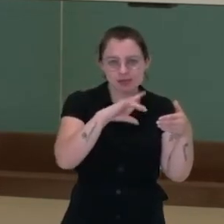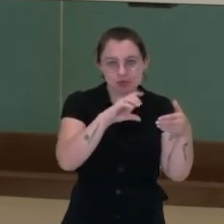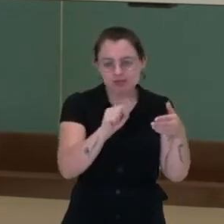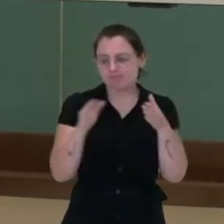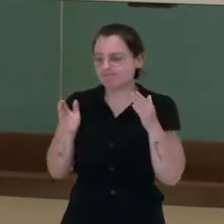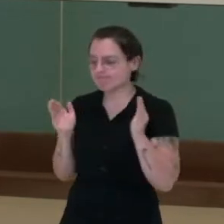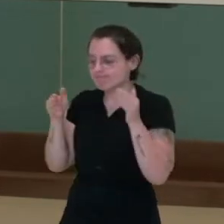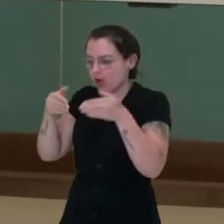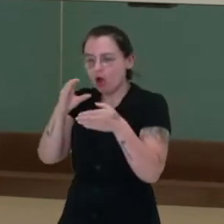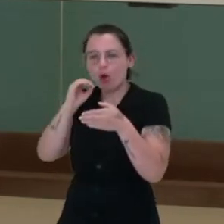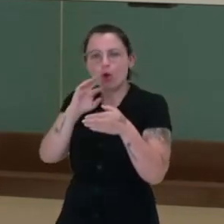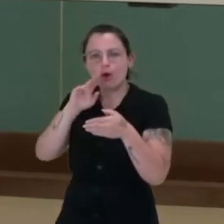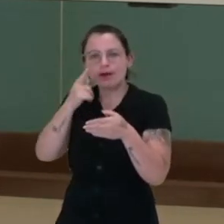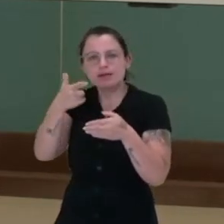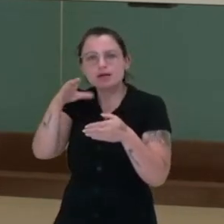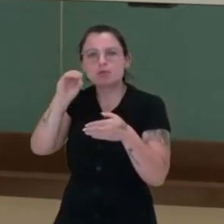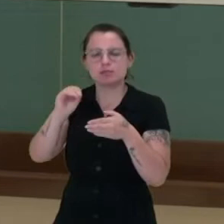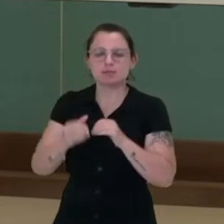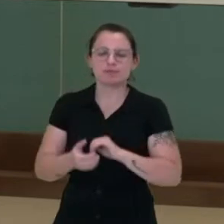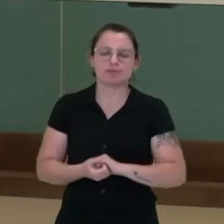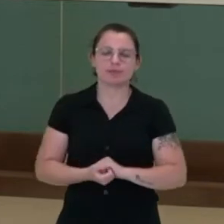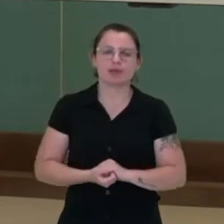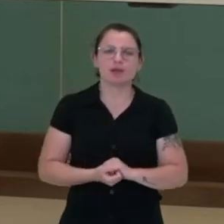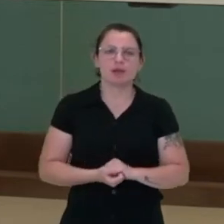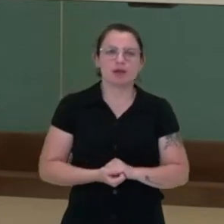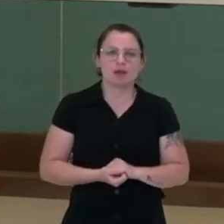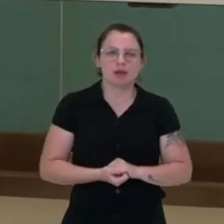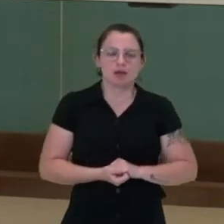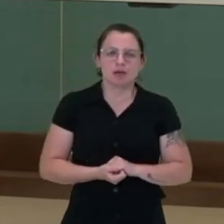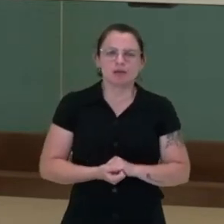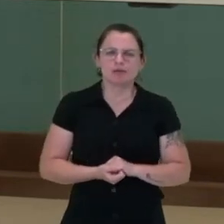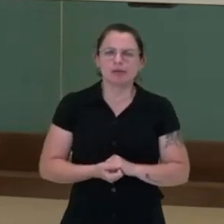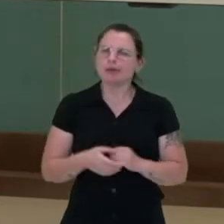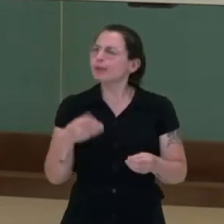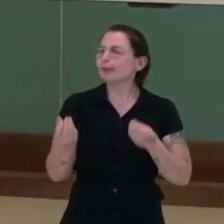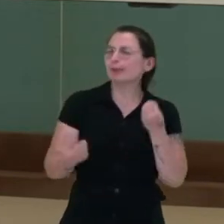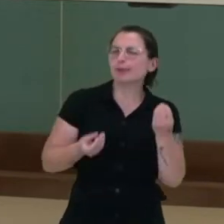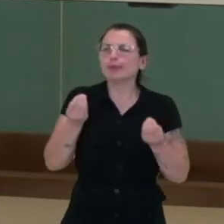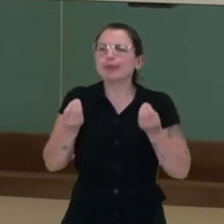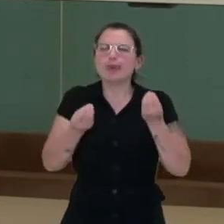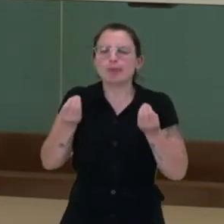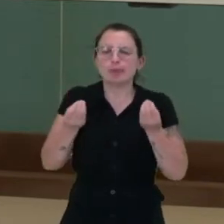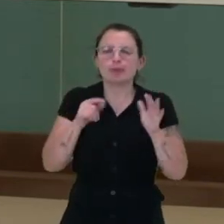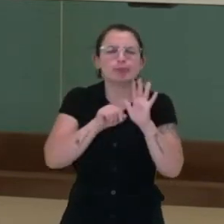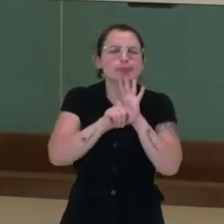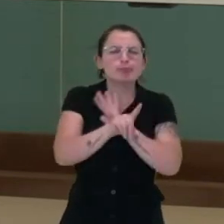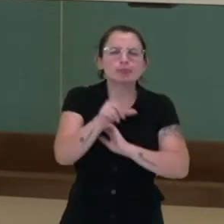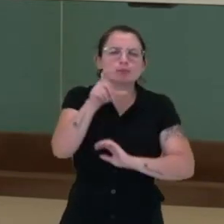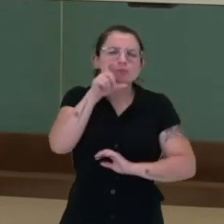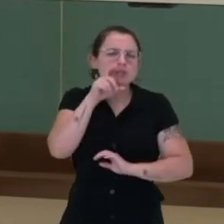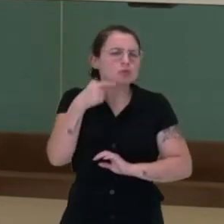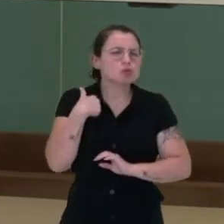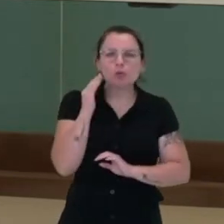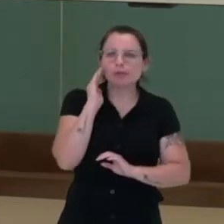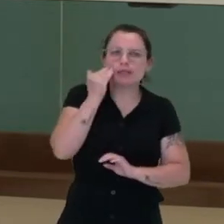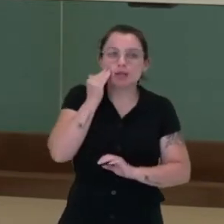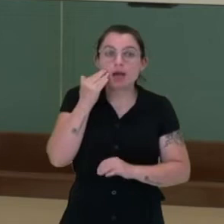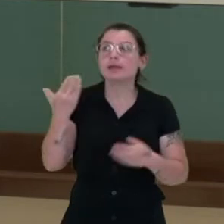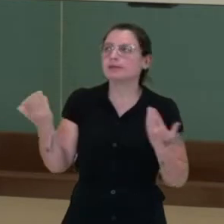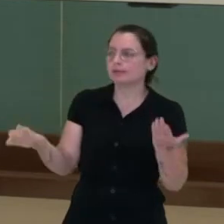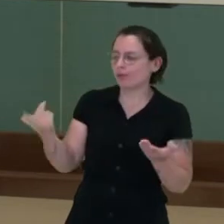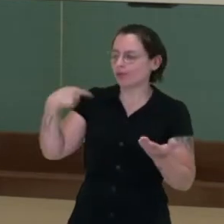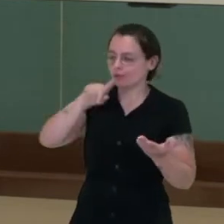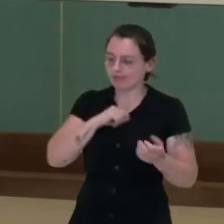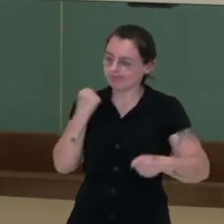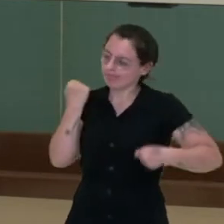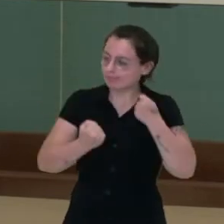um determinado sistema. Como assim, Fabiano? Quando nós nos deslocamos, andamos, corremos, nós temos as nossas